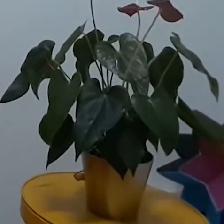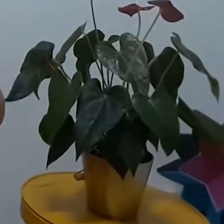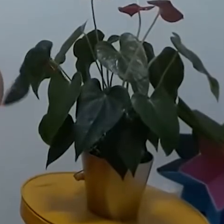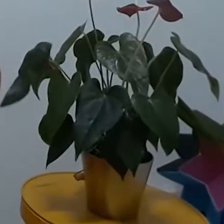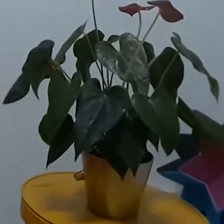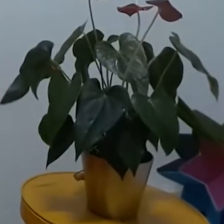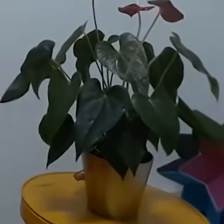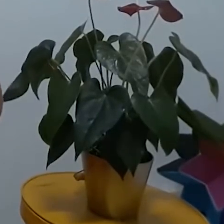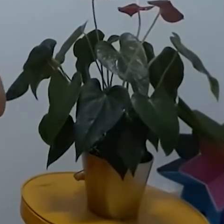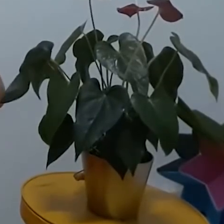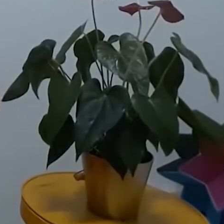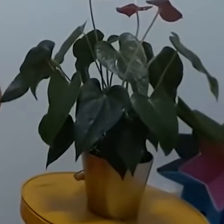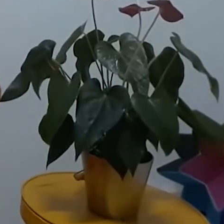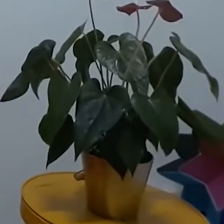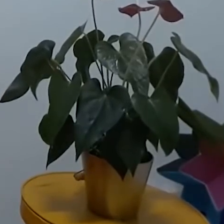Como atriz